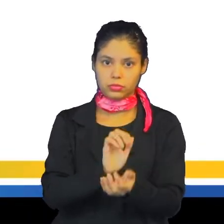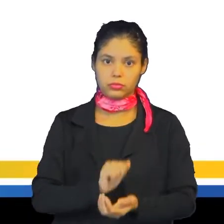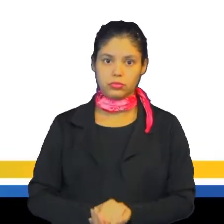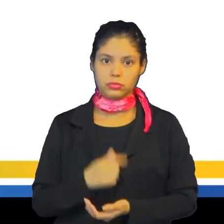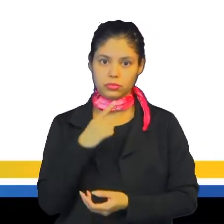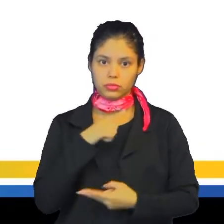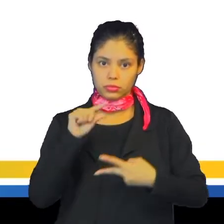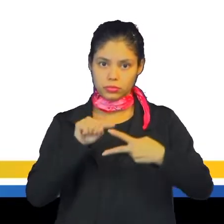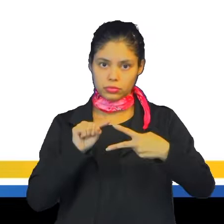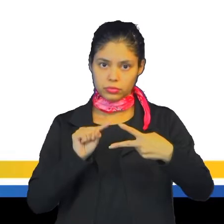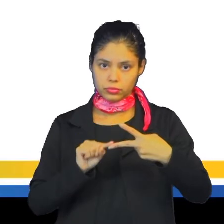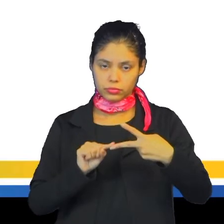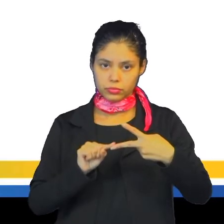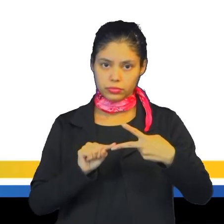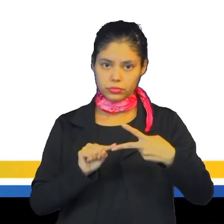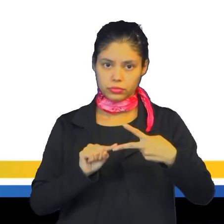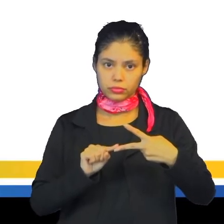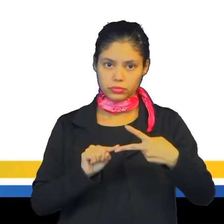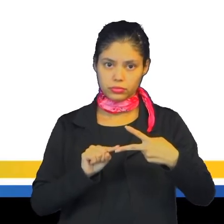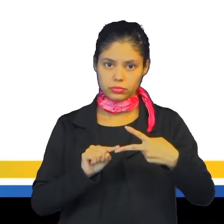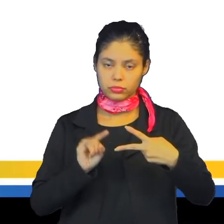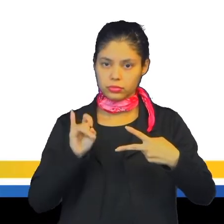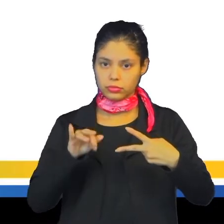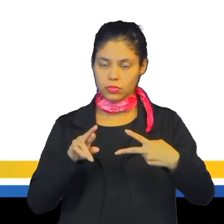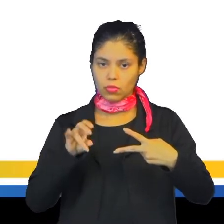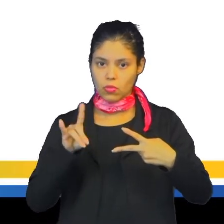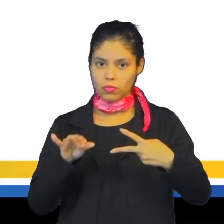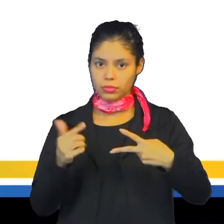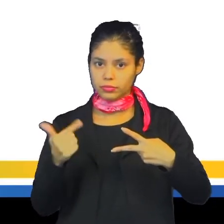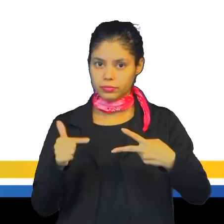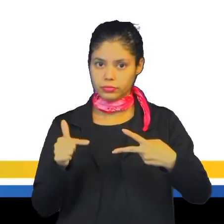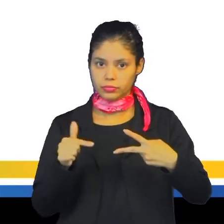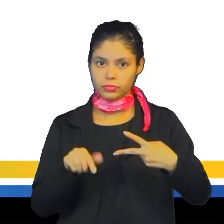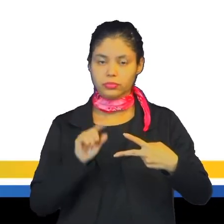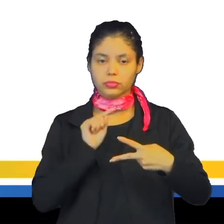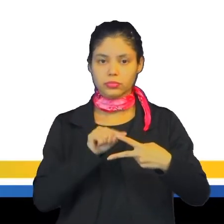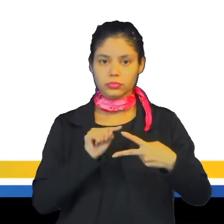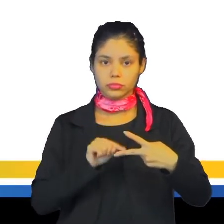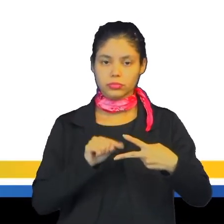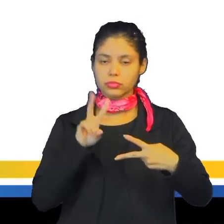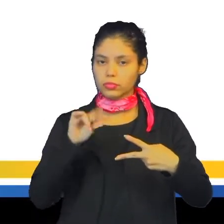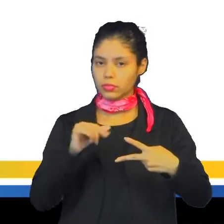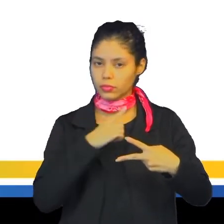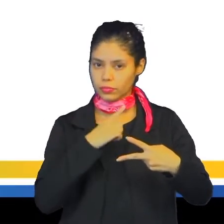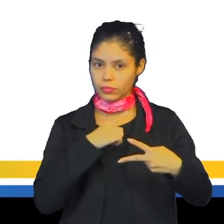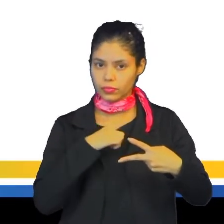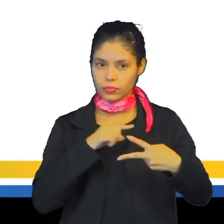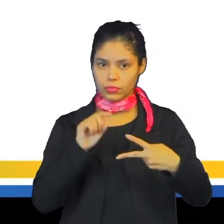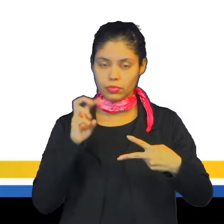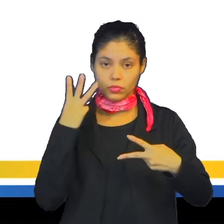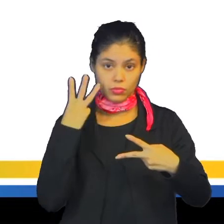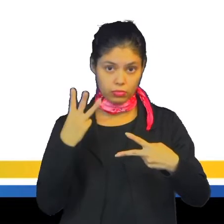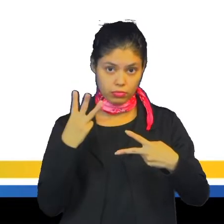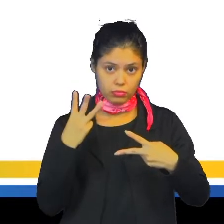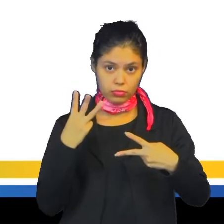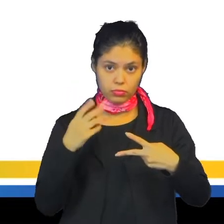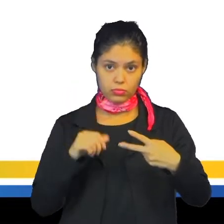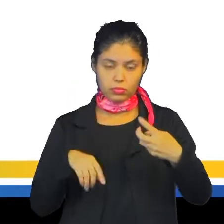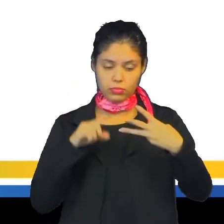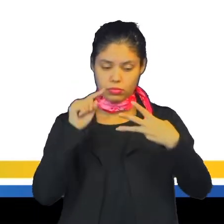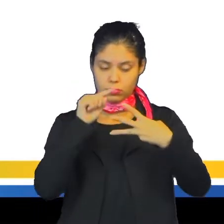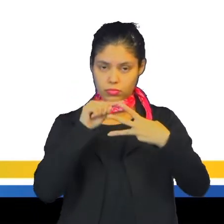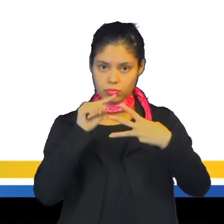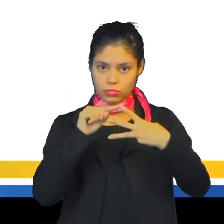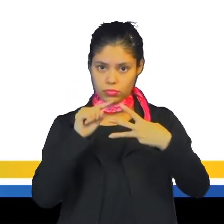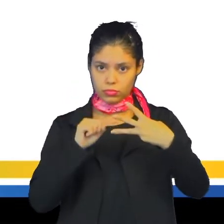uma dupla circulação e incompleta. Então, nós já vamos ter aí um coração com três cavidades. Nós